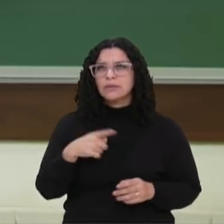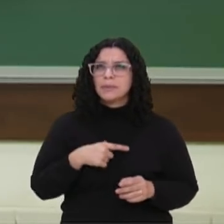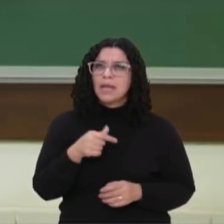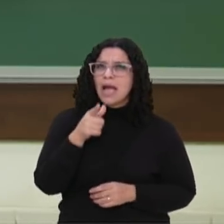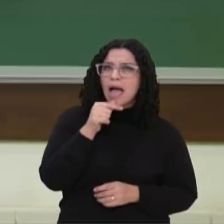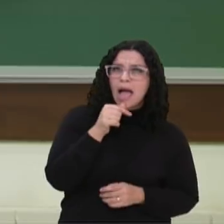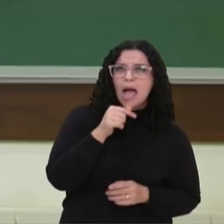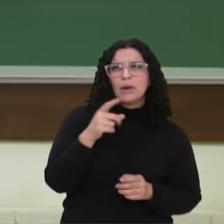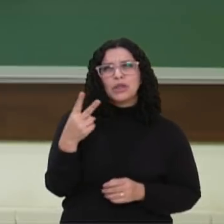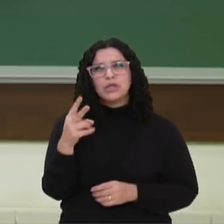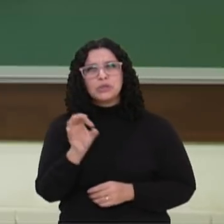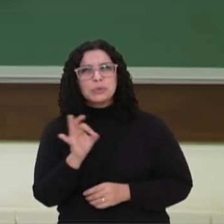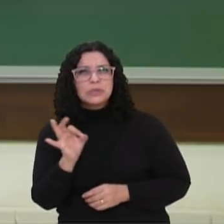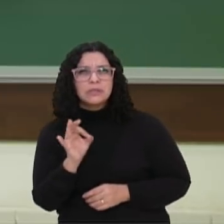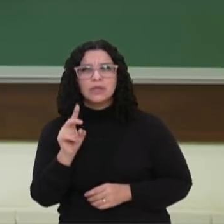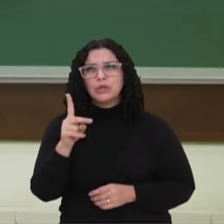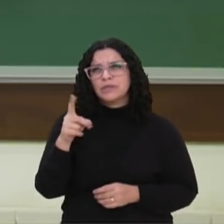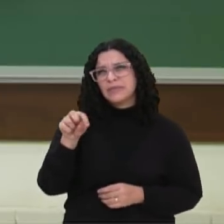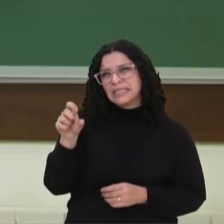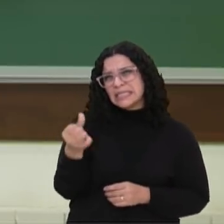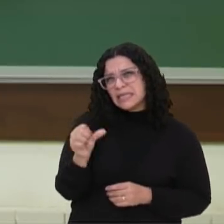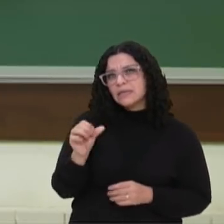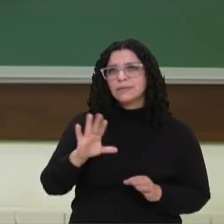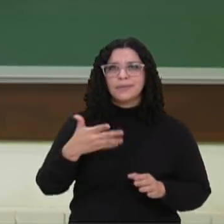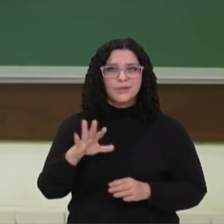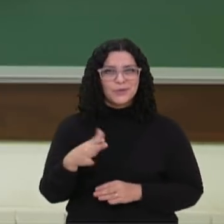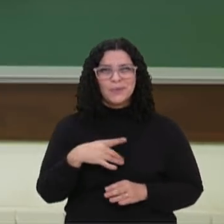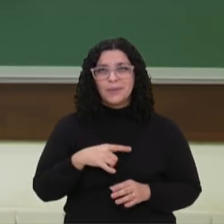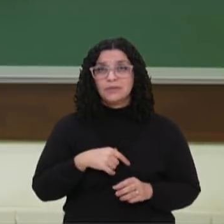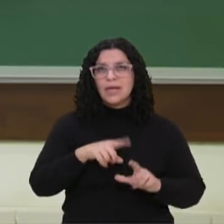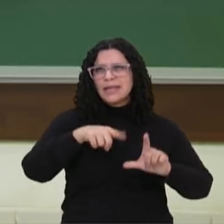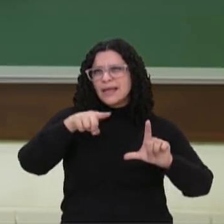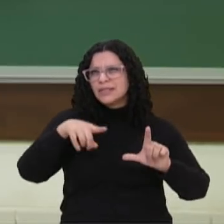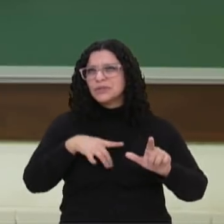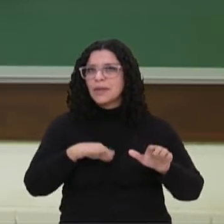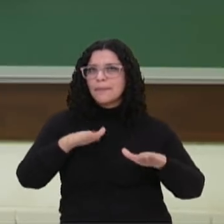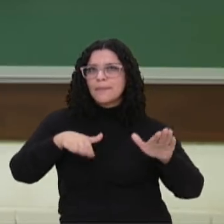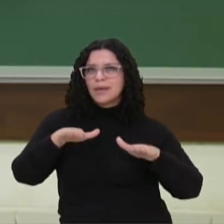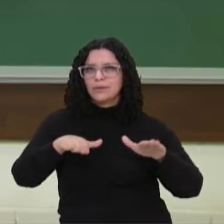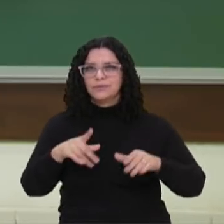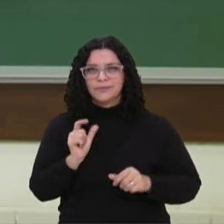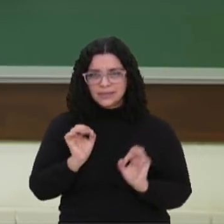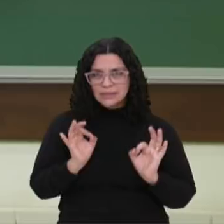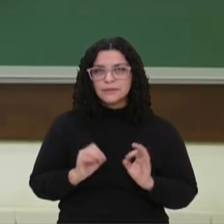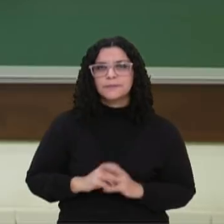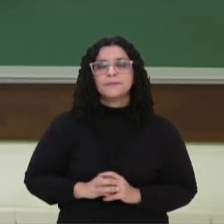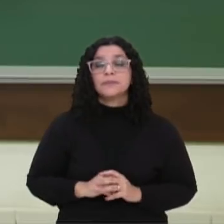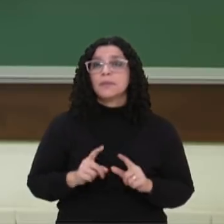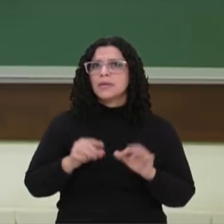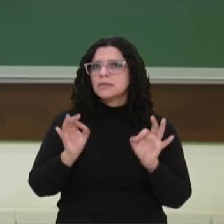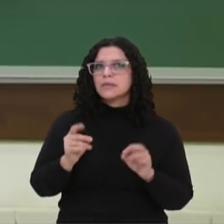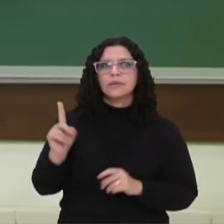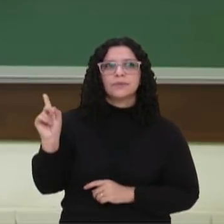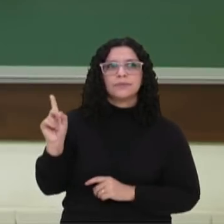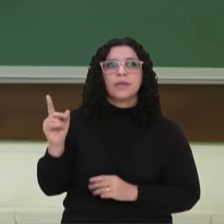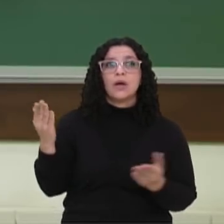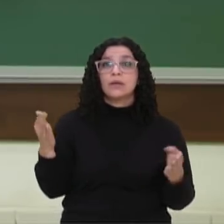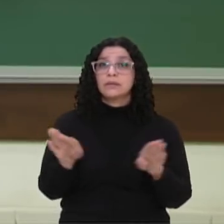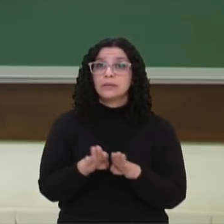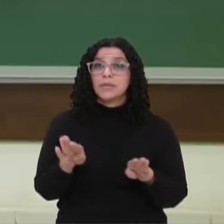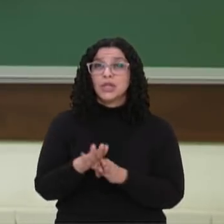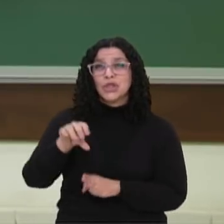água 2%, 2,6% e assim, mas dentro daquele parâmetro ali, ok? Mas tudo certinho. Tá ali,